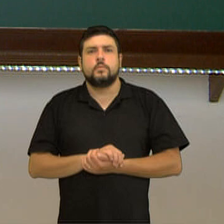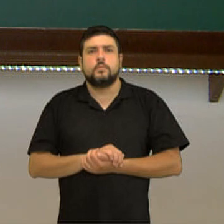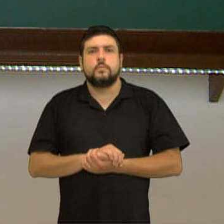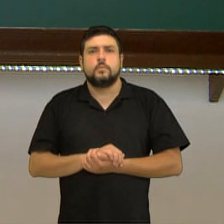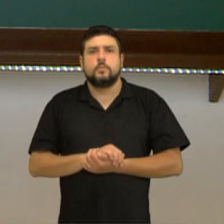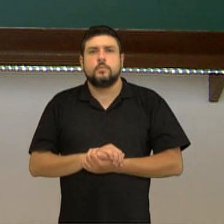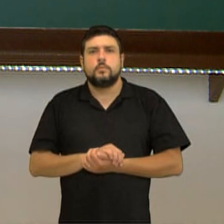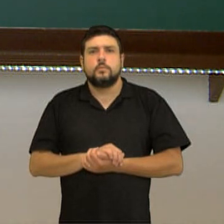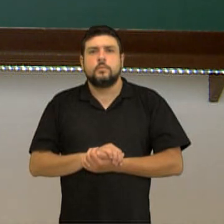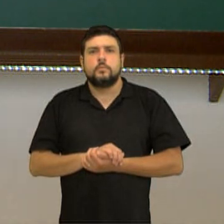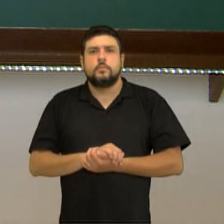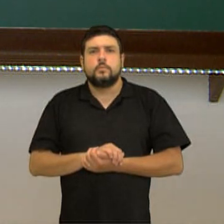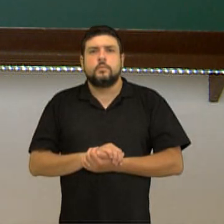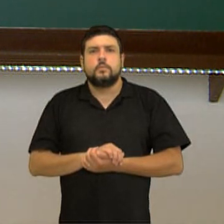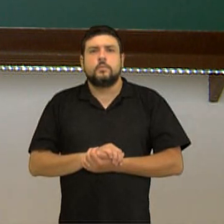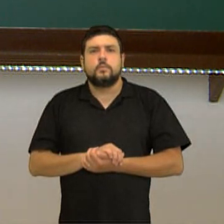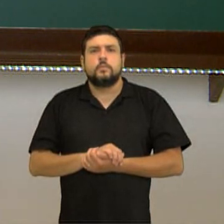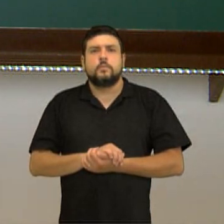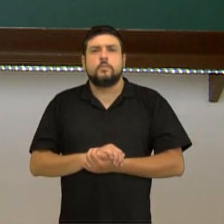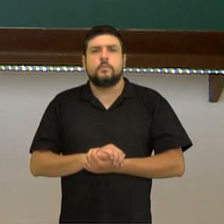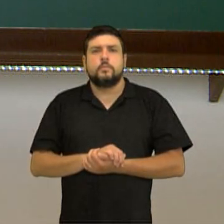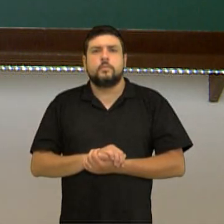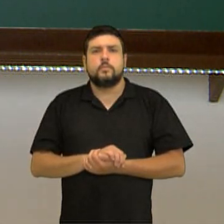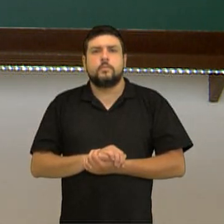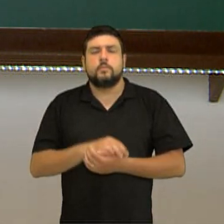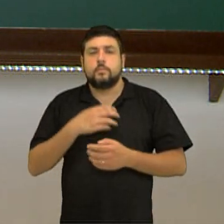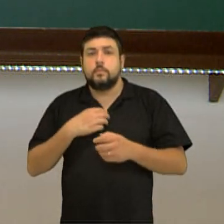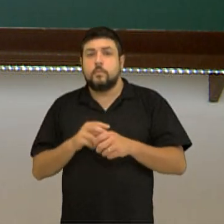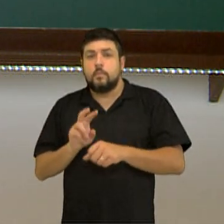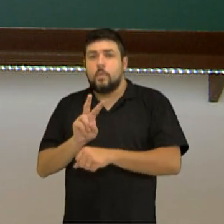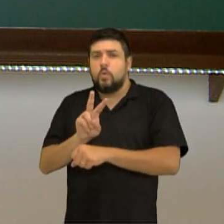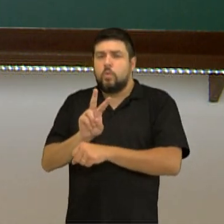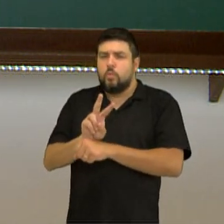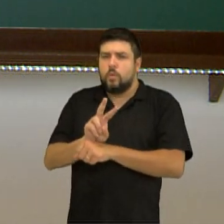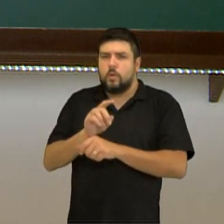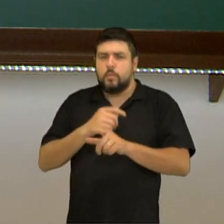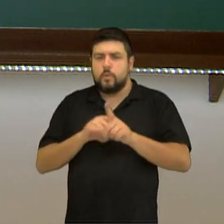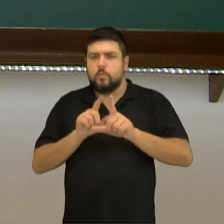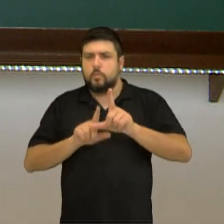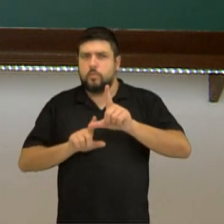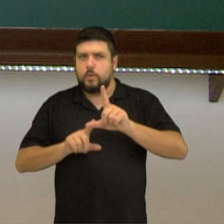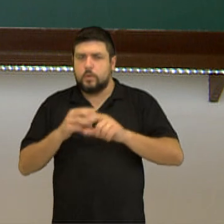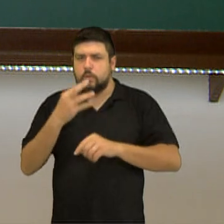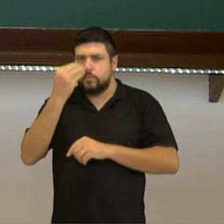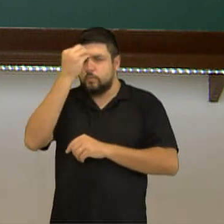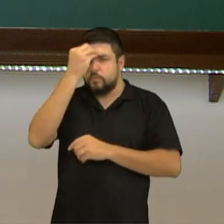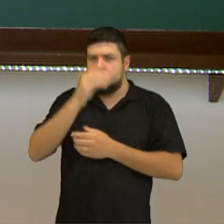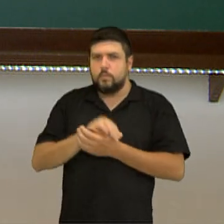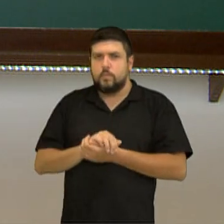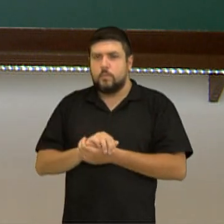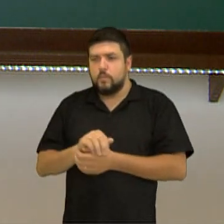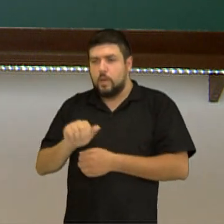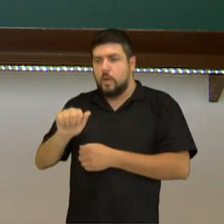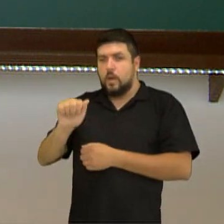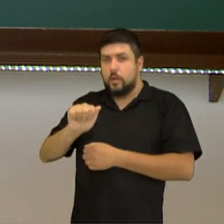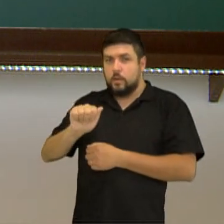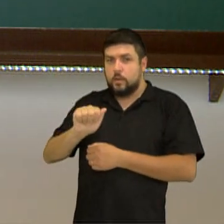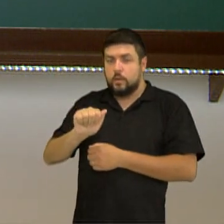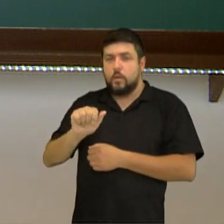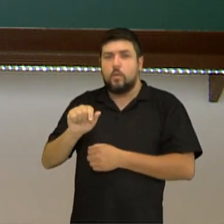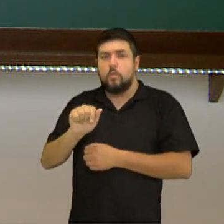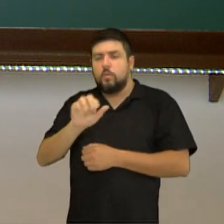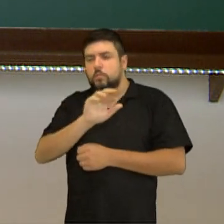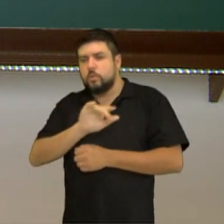tempo inicial. Beleza? Tomar cuidado com as unidades, sempre lembre-se dela. Olha aqui, ó, aceleração, metros por segundo